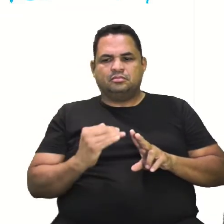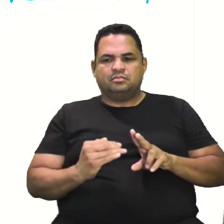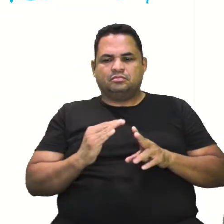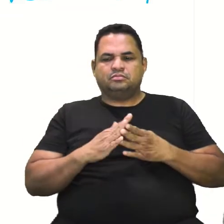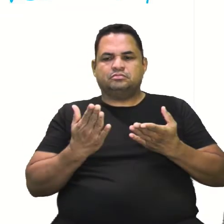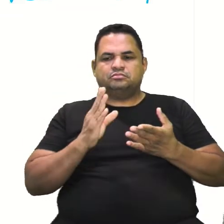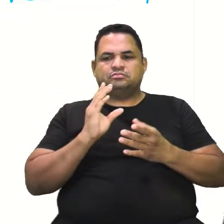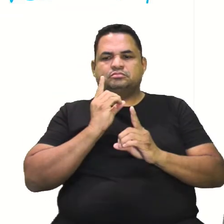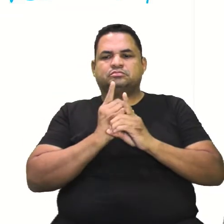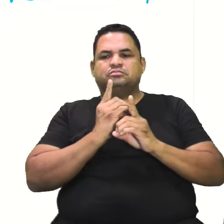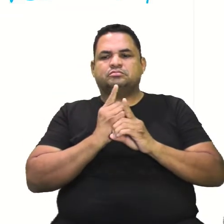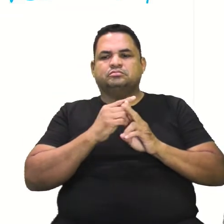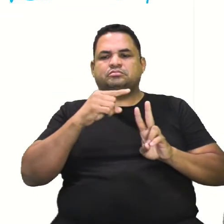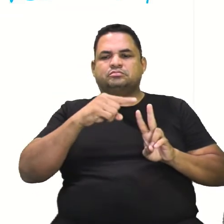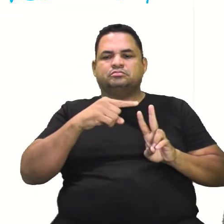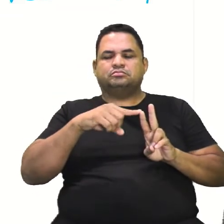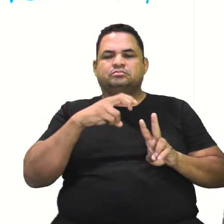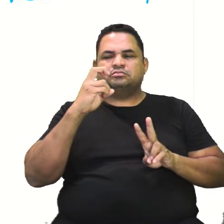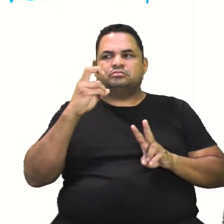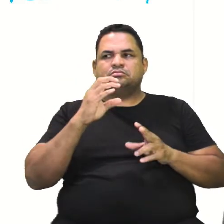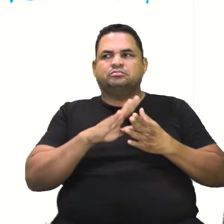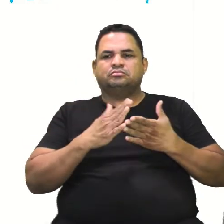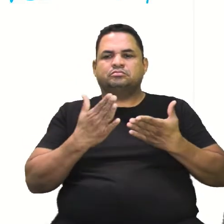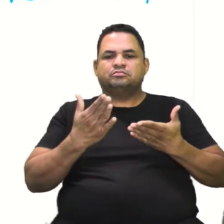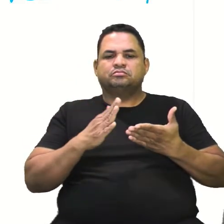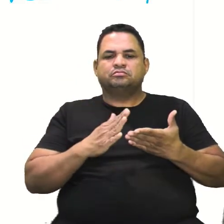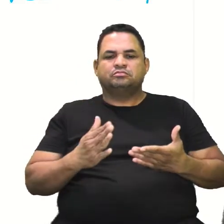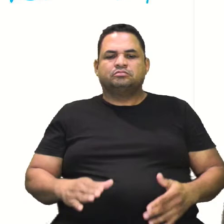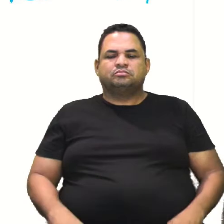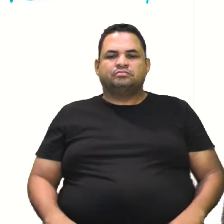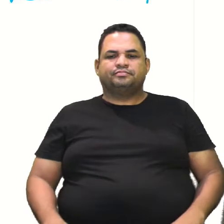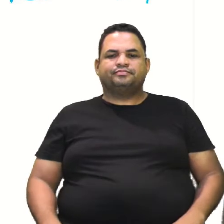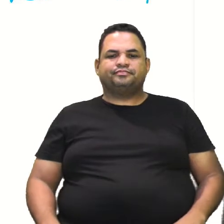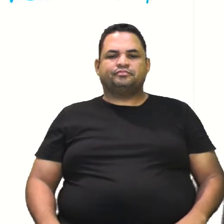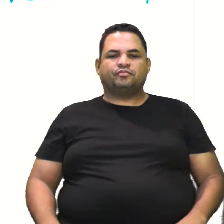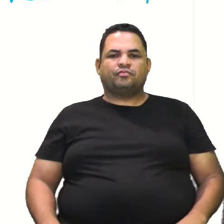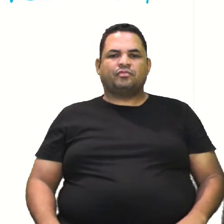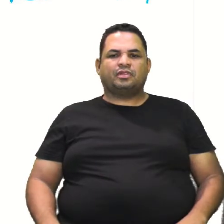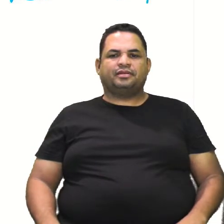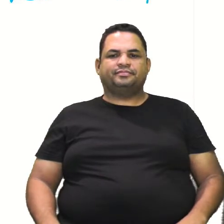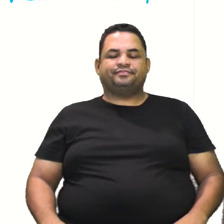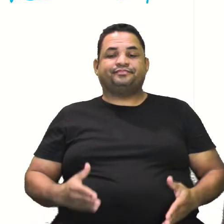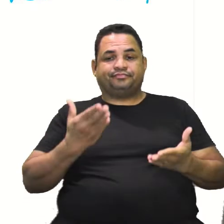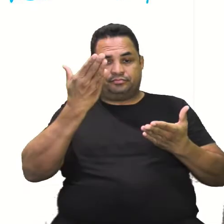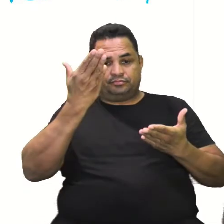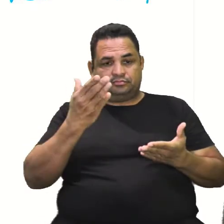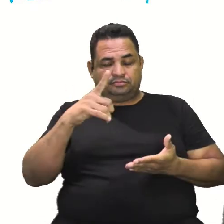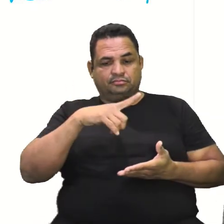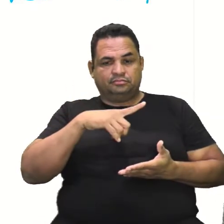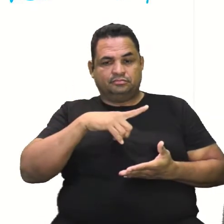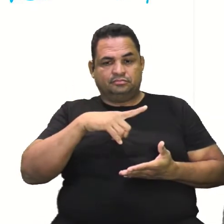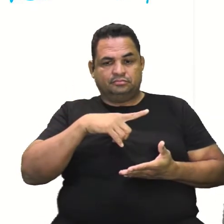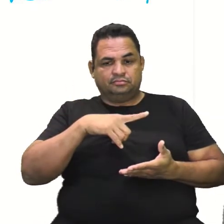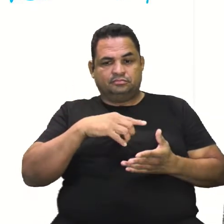né? 5, raiz de 5. Então, nós estávamos meio que amarrados ali nessa questão do 5. Aqui nós